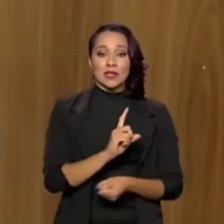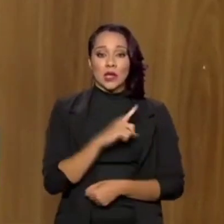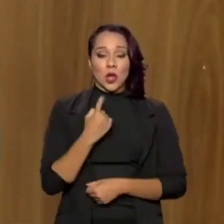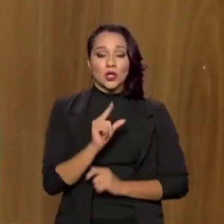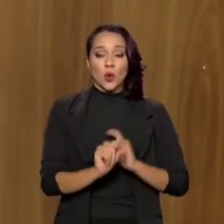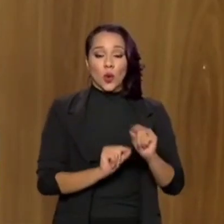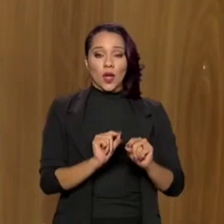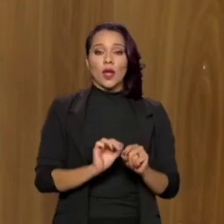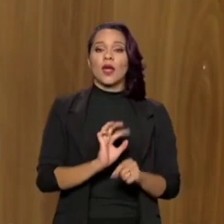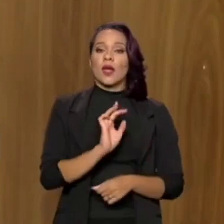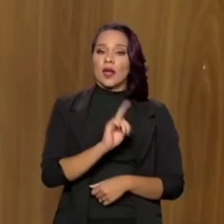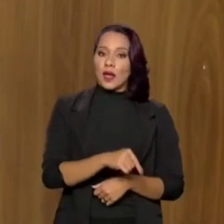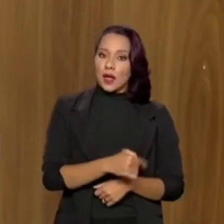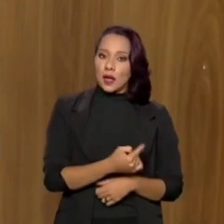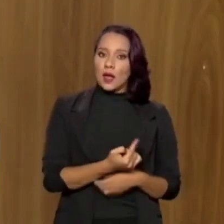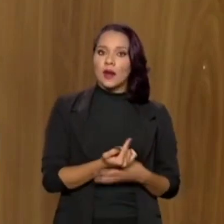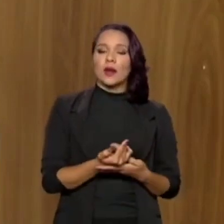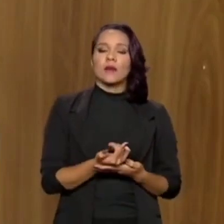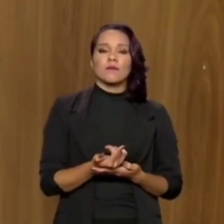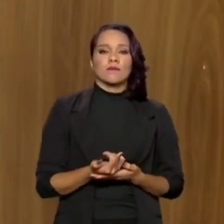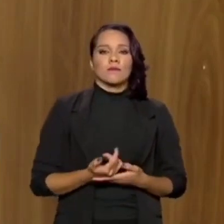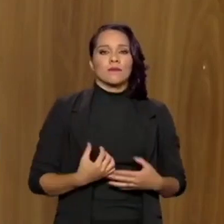foi exatamente